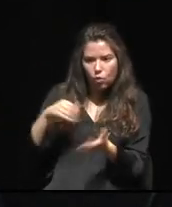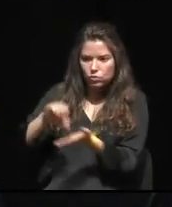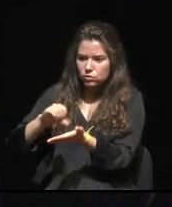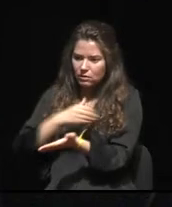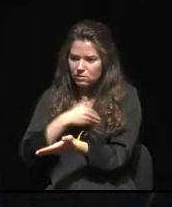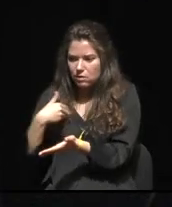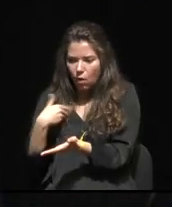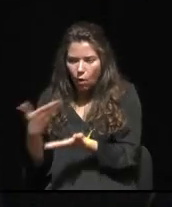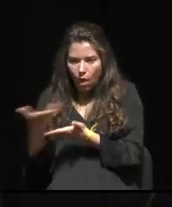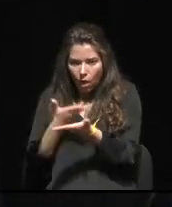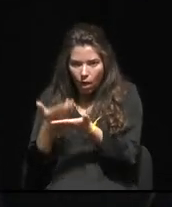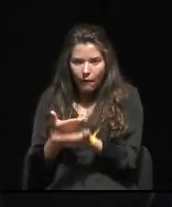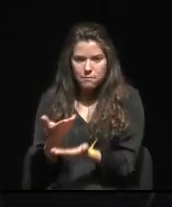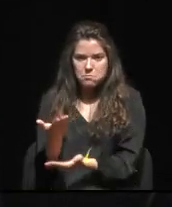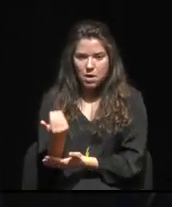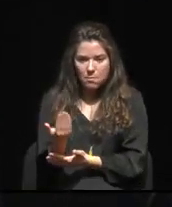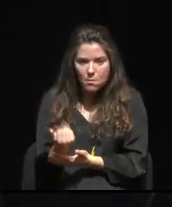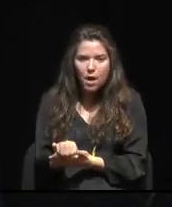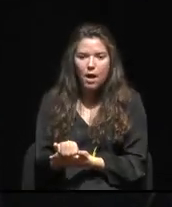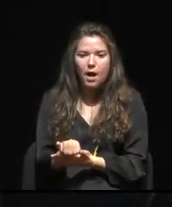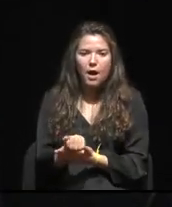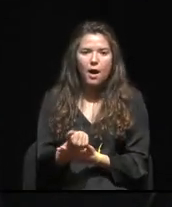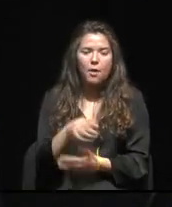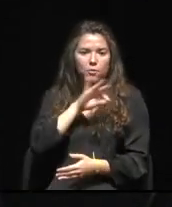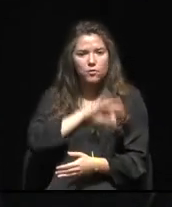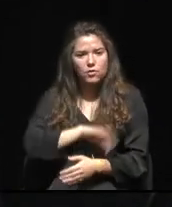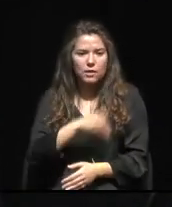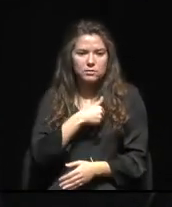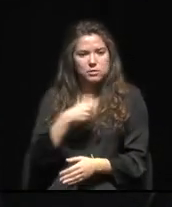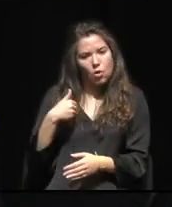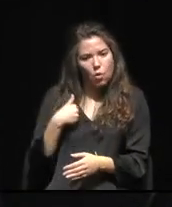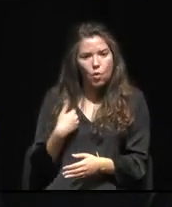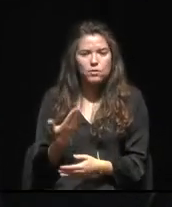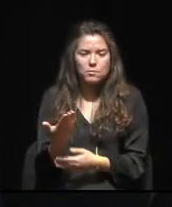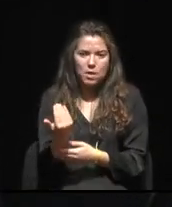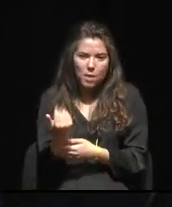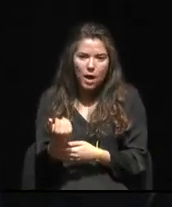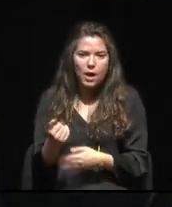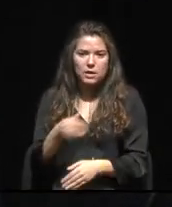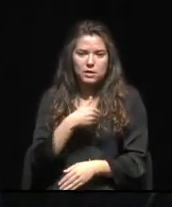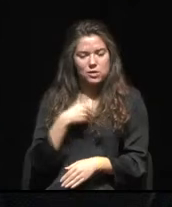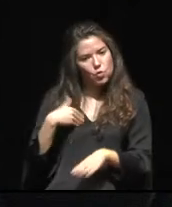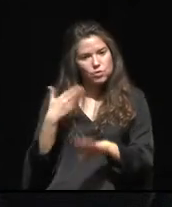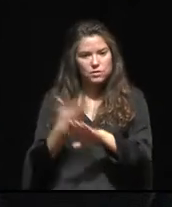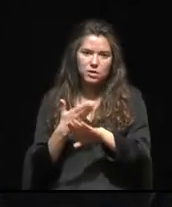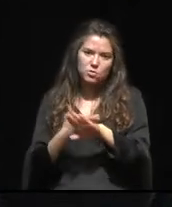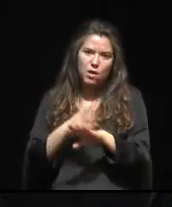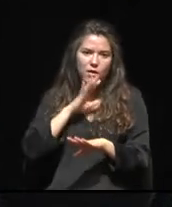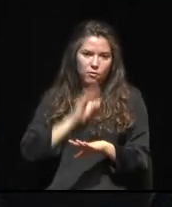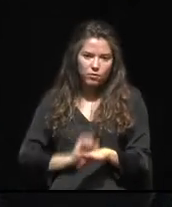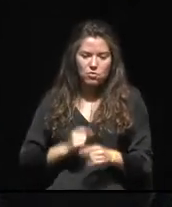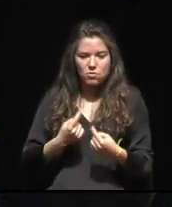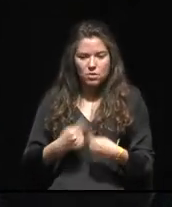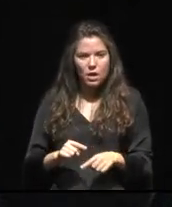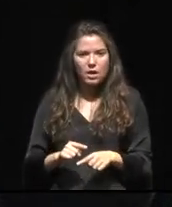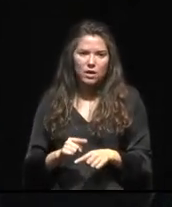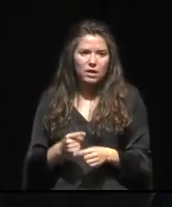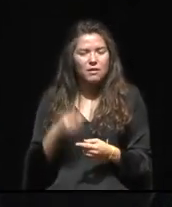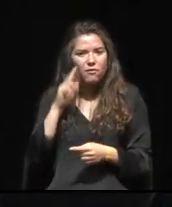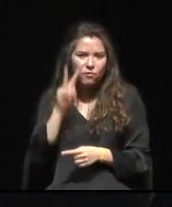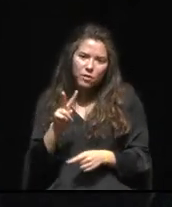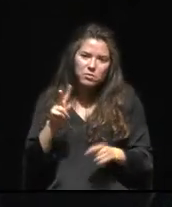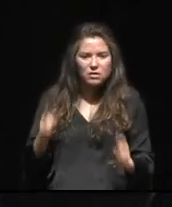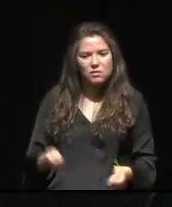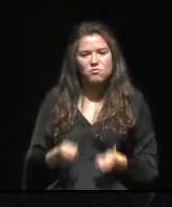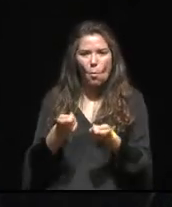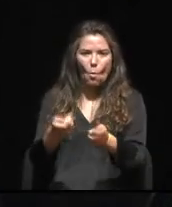hospitalares carência de profissionais de saúde na área da saúde sexual e reprodutiva a que soma o desinvestimento em